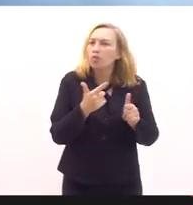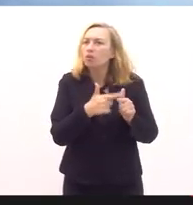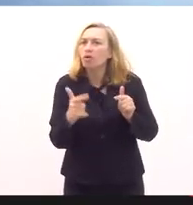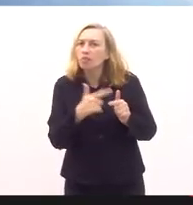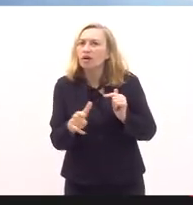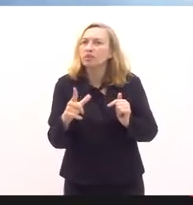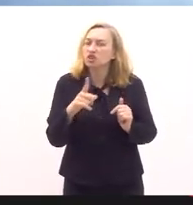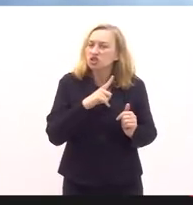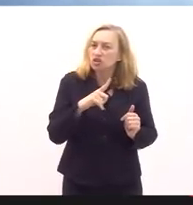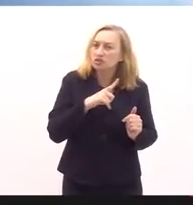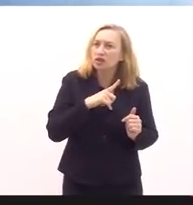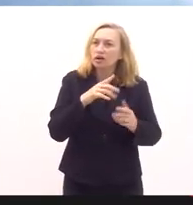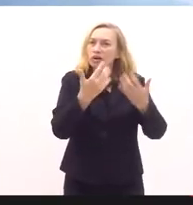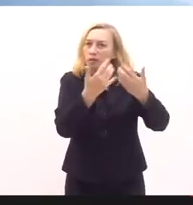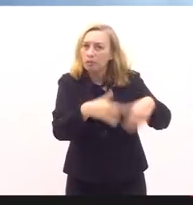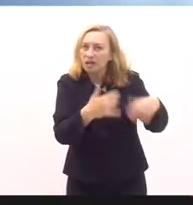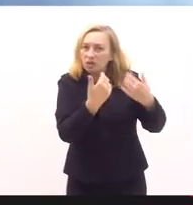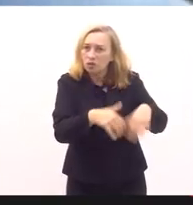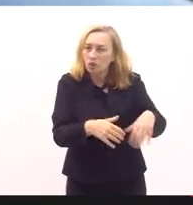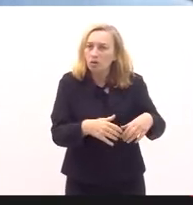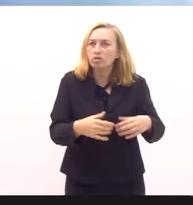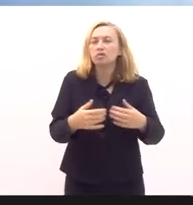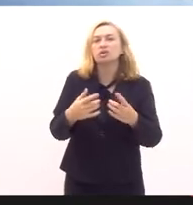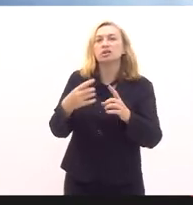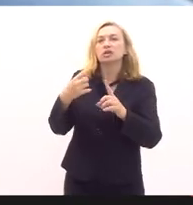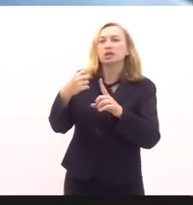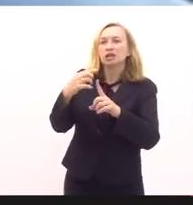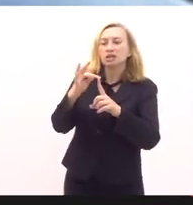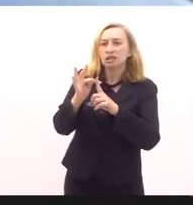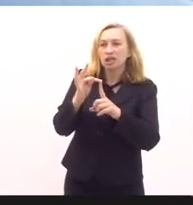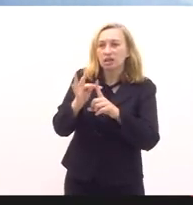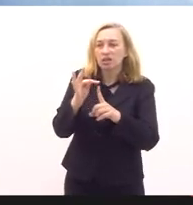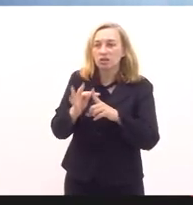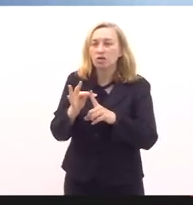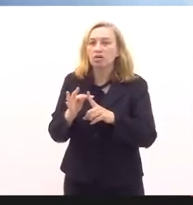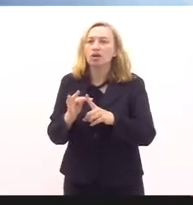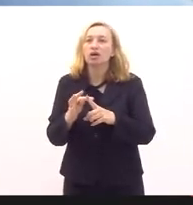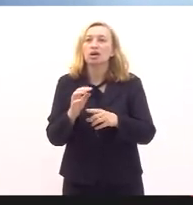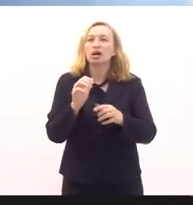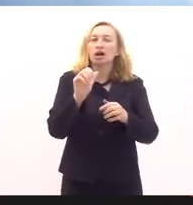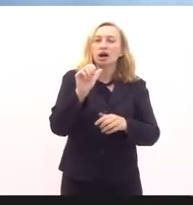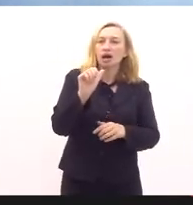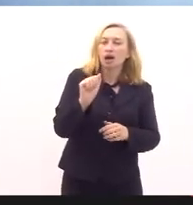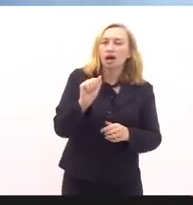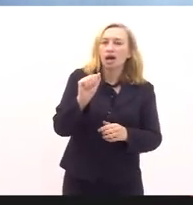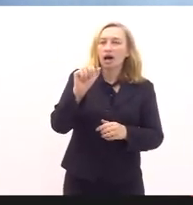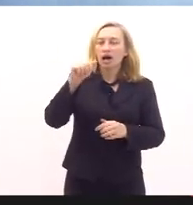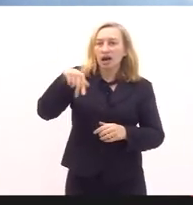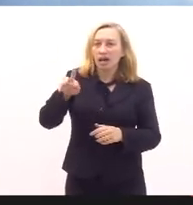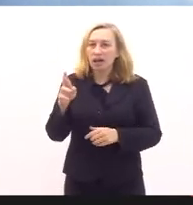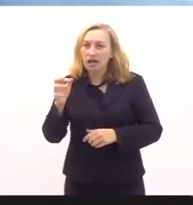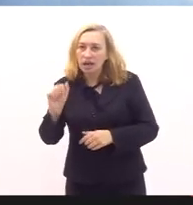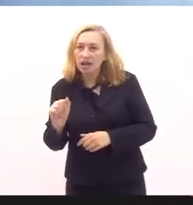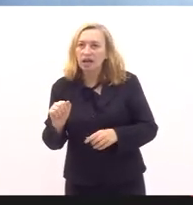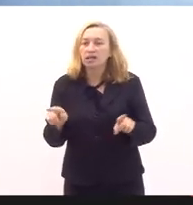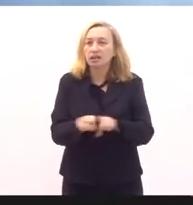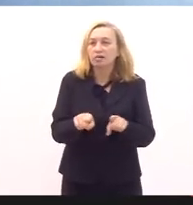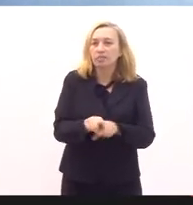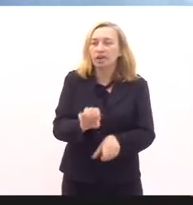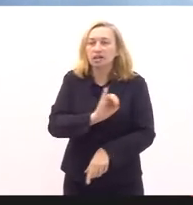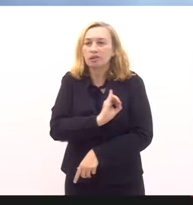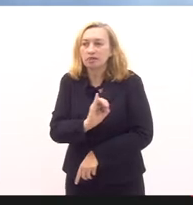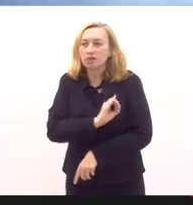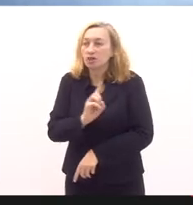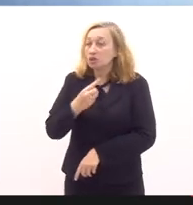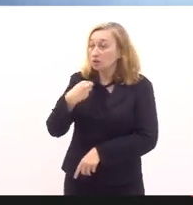atravessaram Petrópolis, Teresópolis, Angra, Itaperuna, nós estivemos presentes